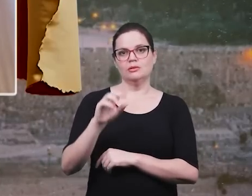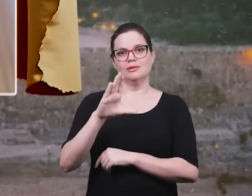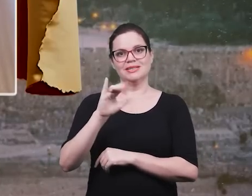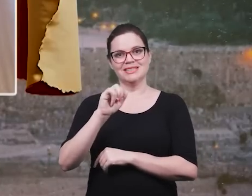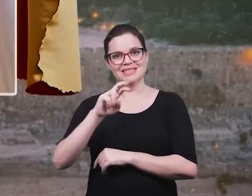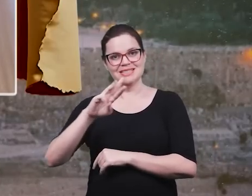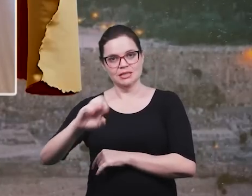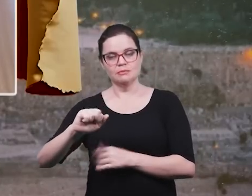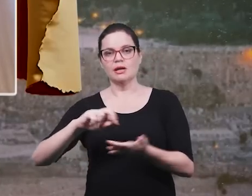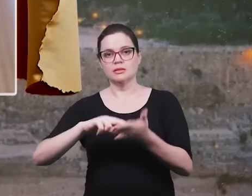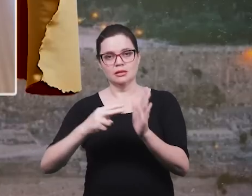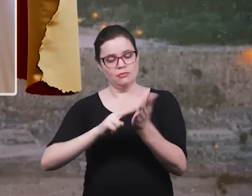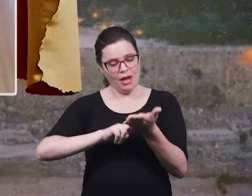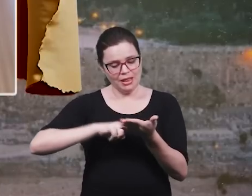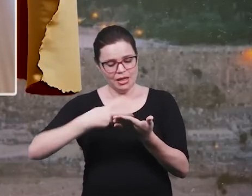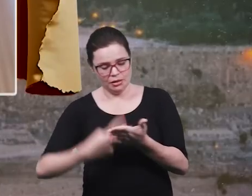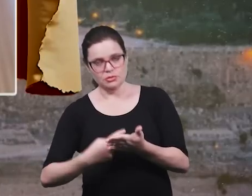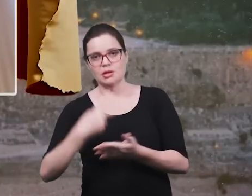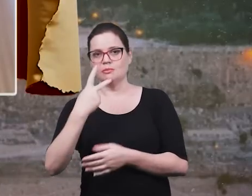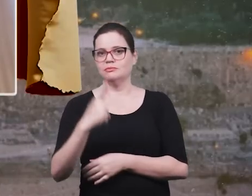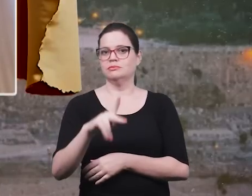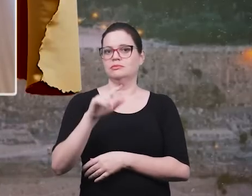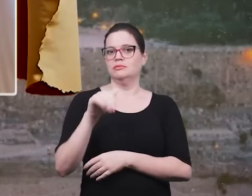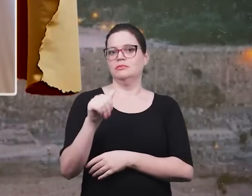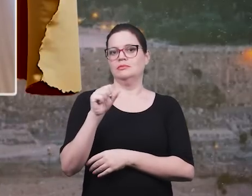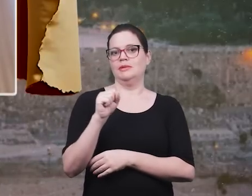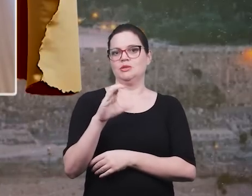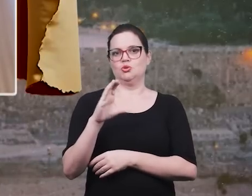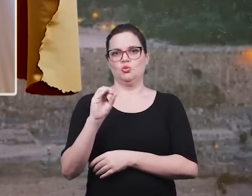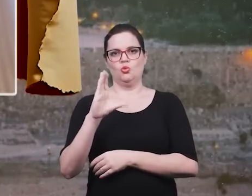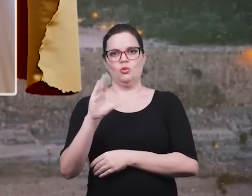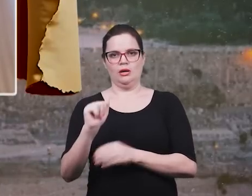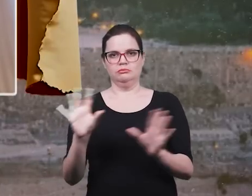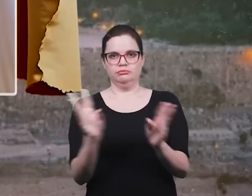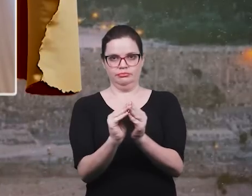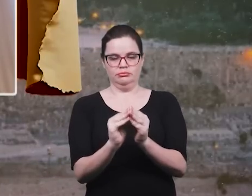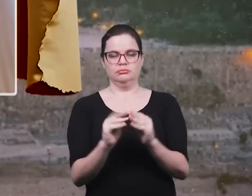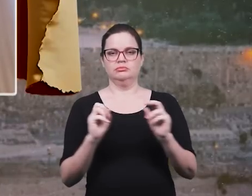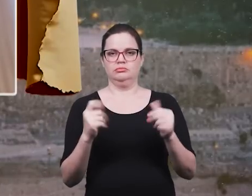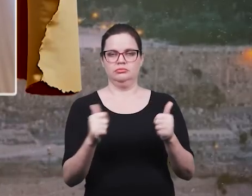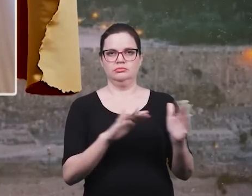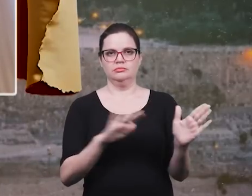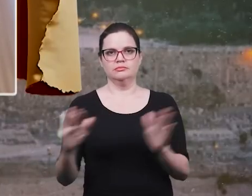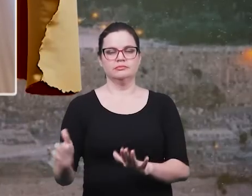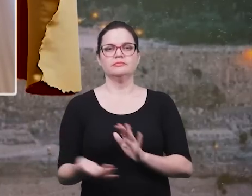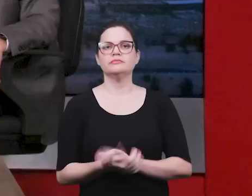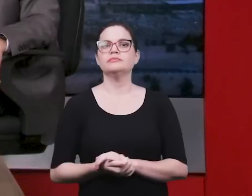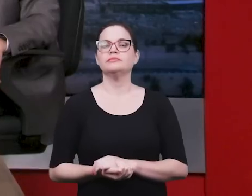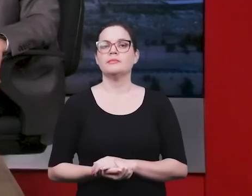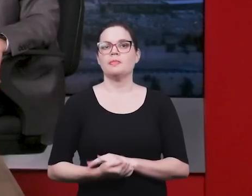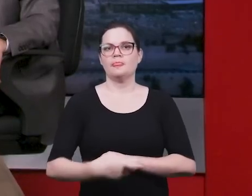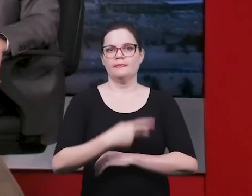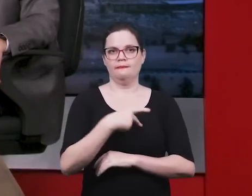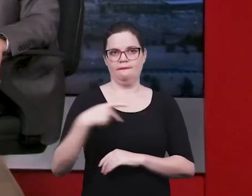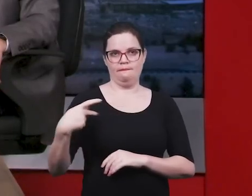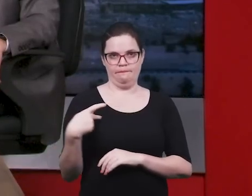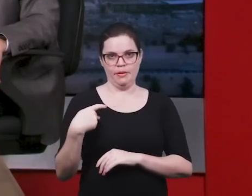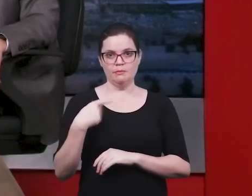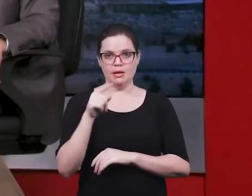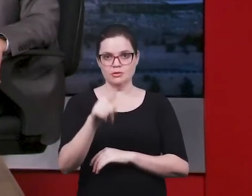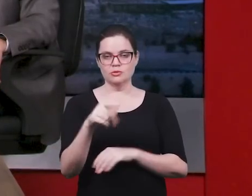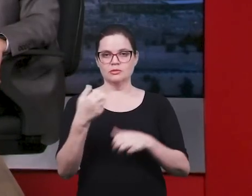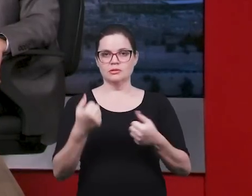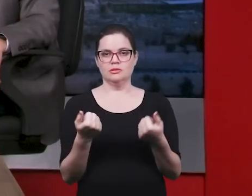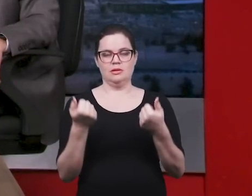palavra Pessah, que é em hebraico significando a Páscoa. Pastor Edilson, Pois não. Dentro